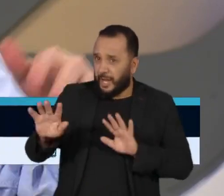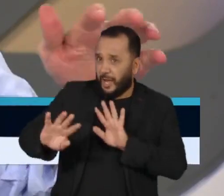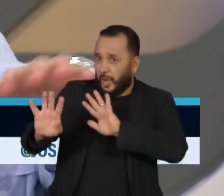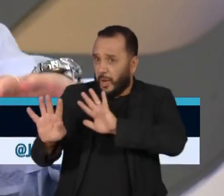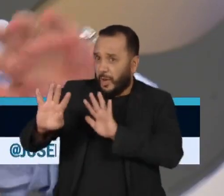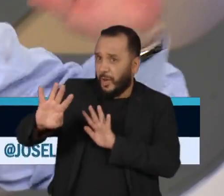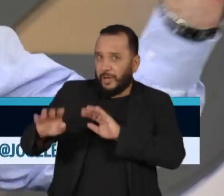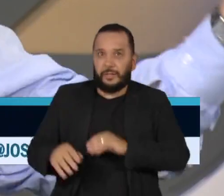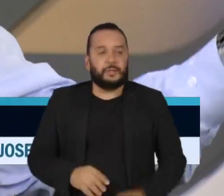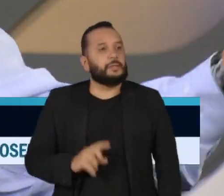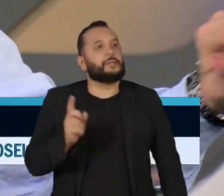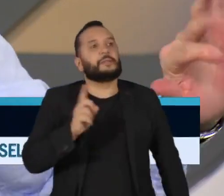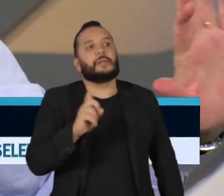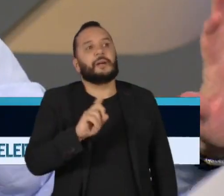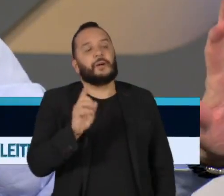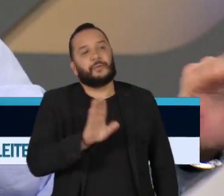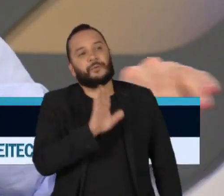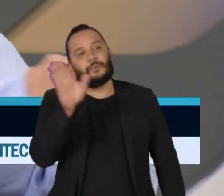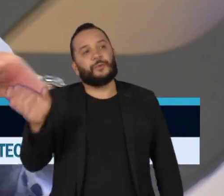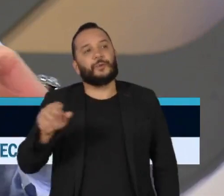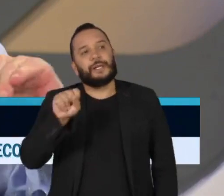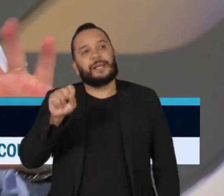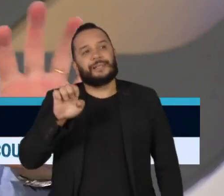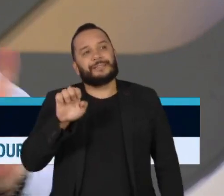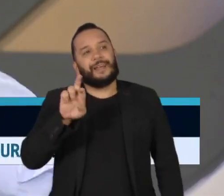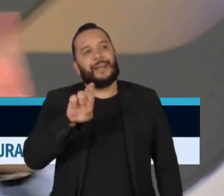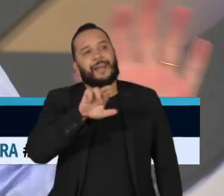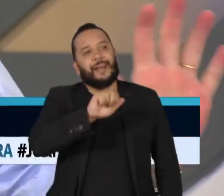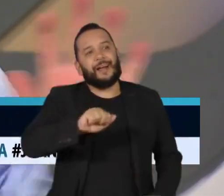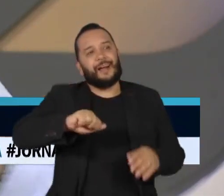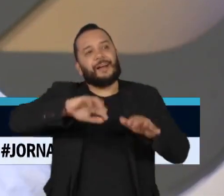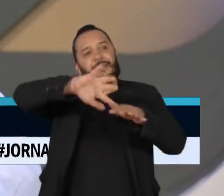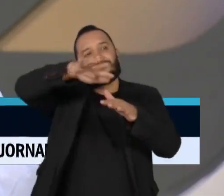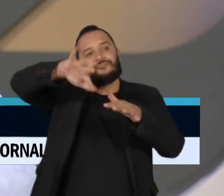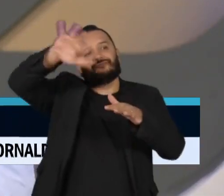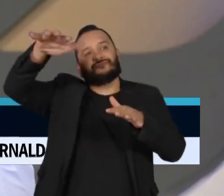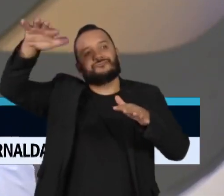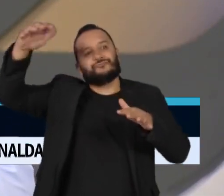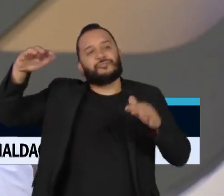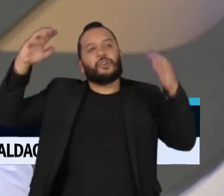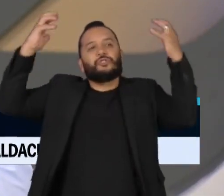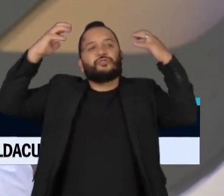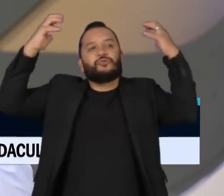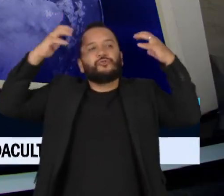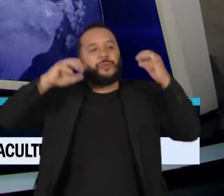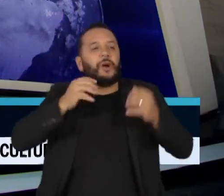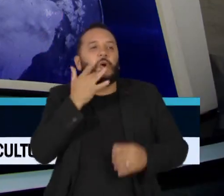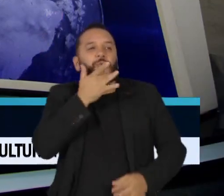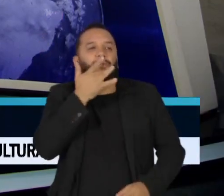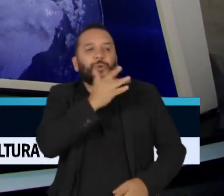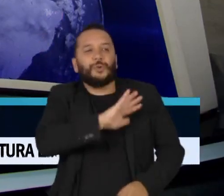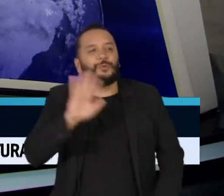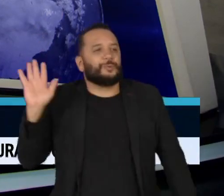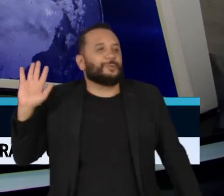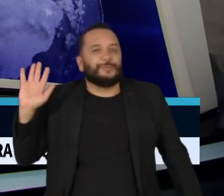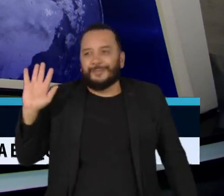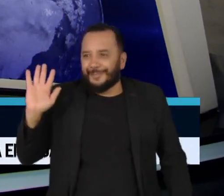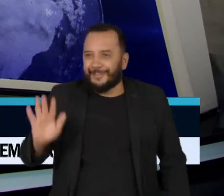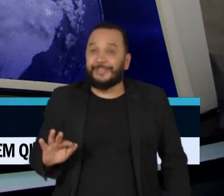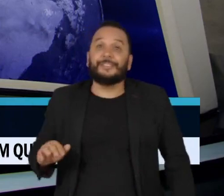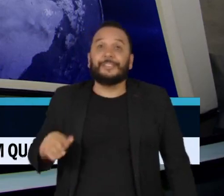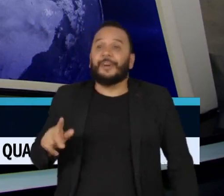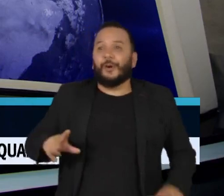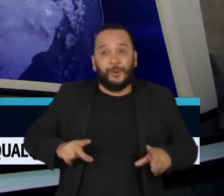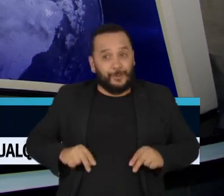eu não eu pulei para Serra da Mantiqueira e lá fiquei quietinho tomando chuva só bom carnaval pode não animar muito